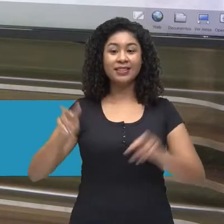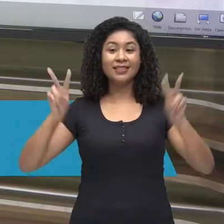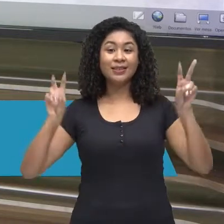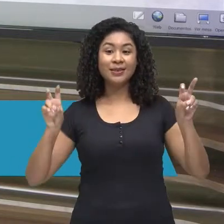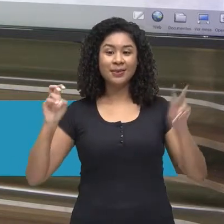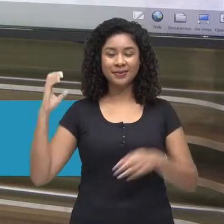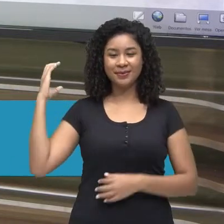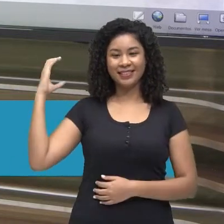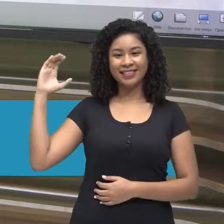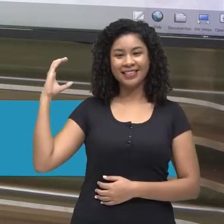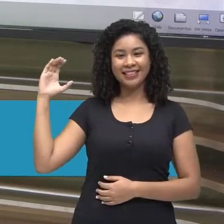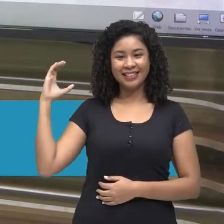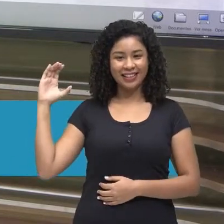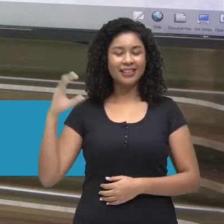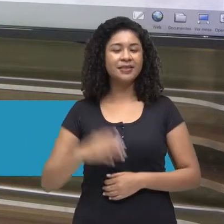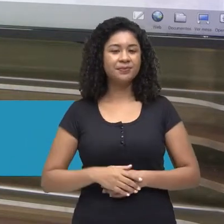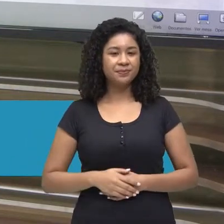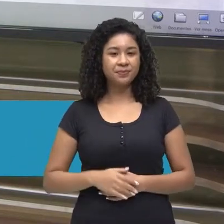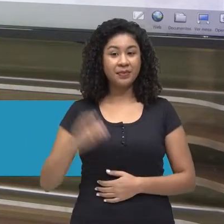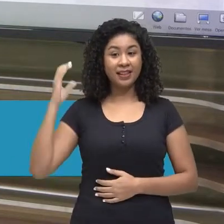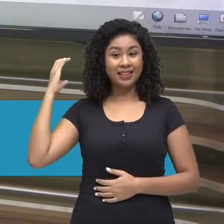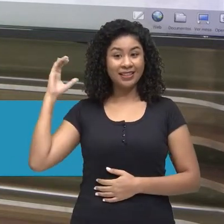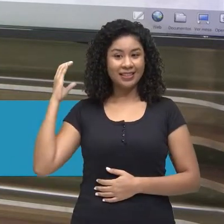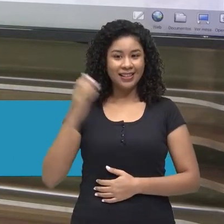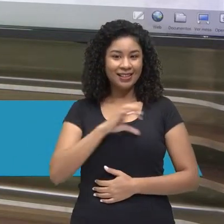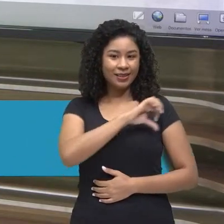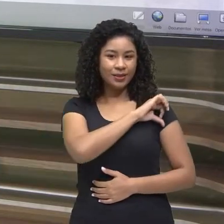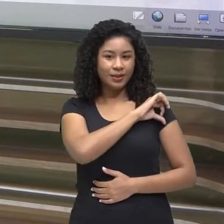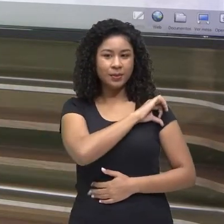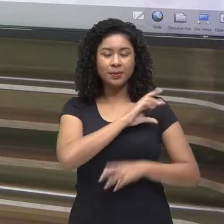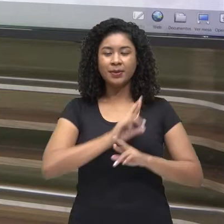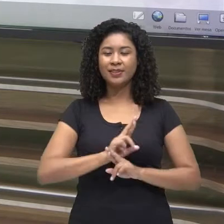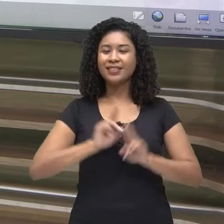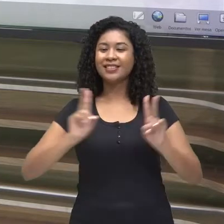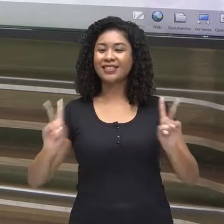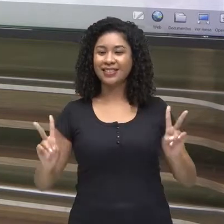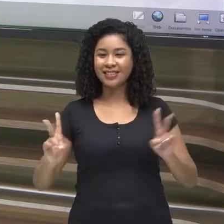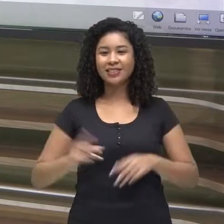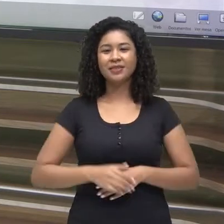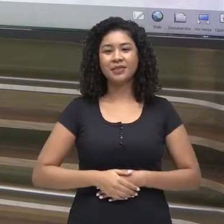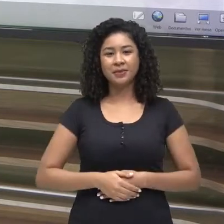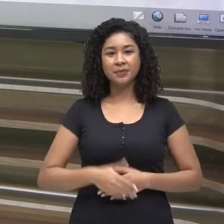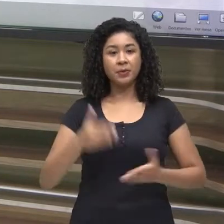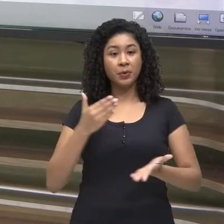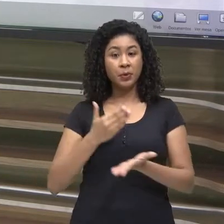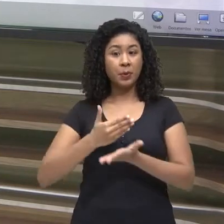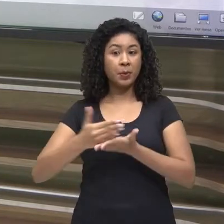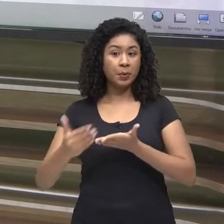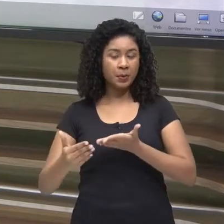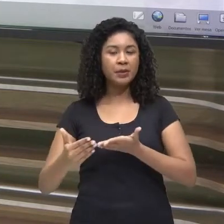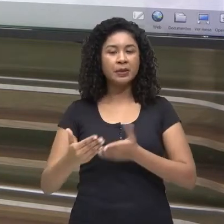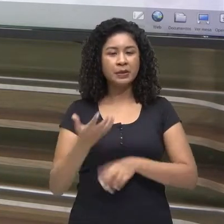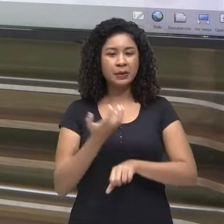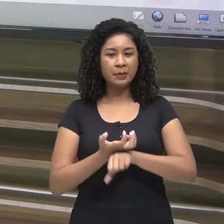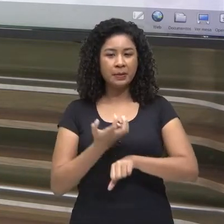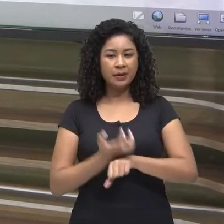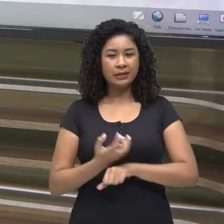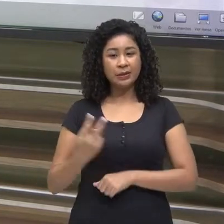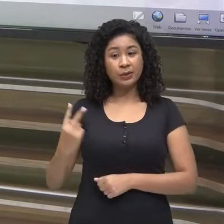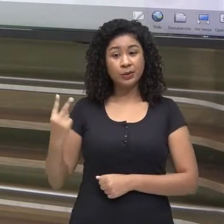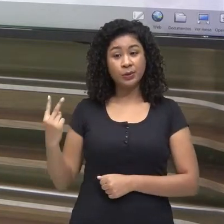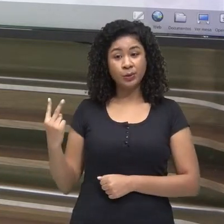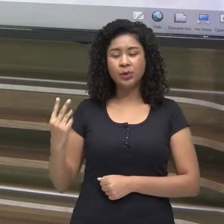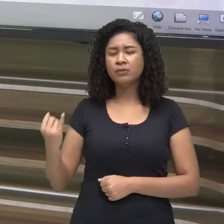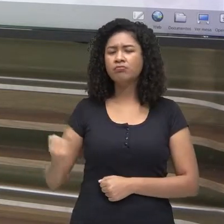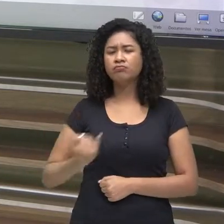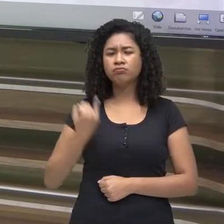E as ciências no 9º ano, ela é um pouquinho diferente. Nós temos a introdução aí de duas disciplinas muito importantes que